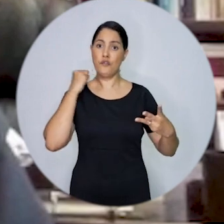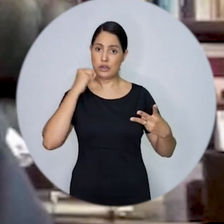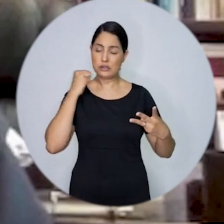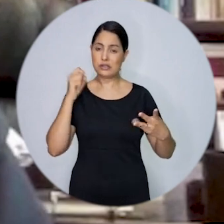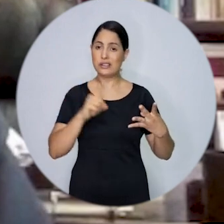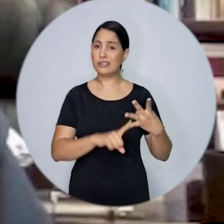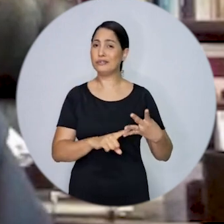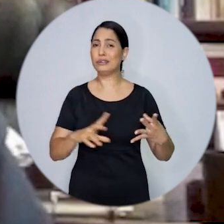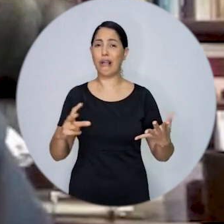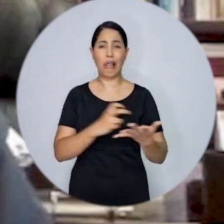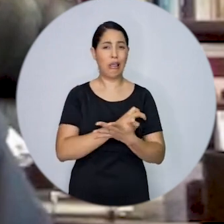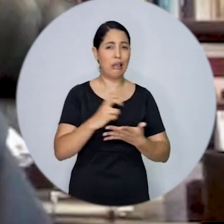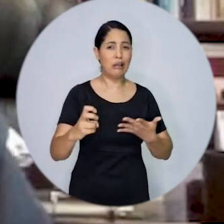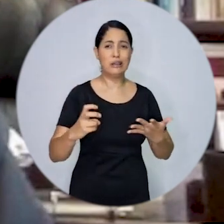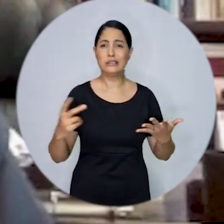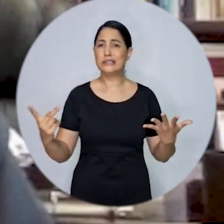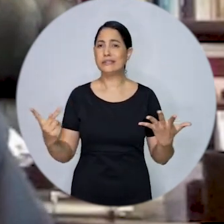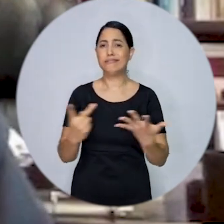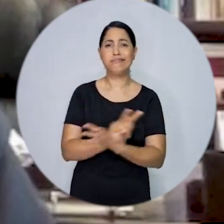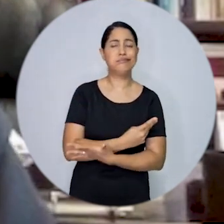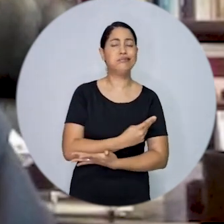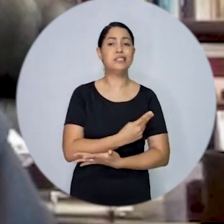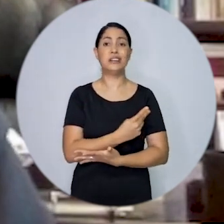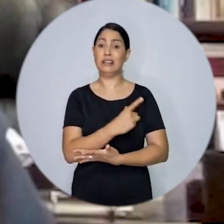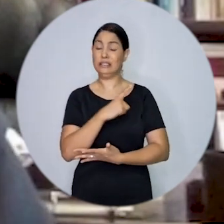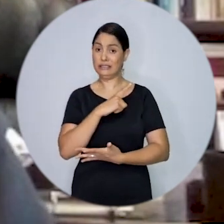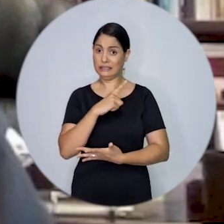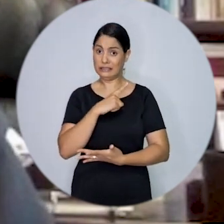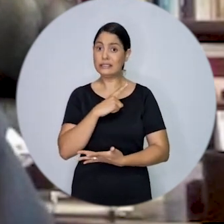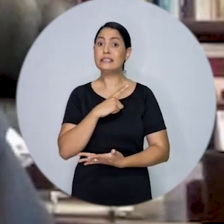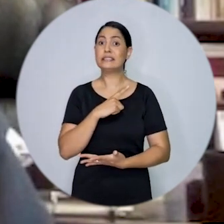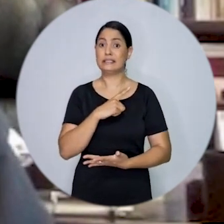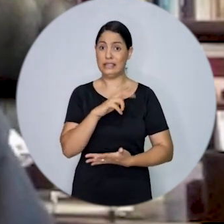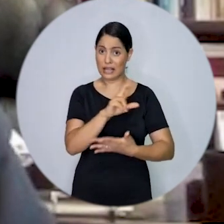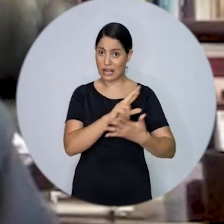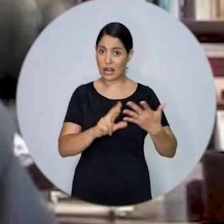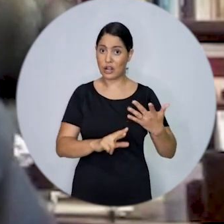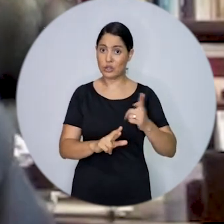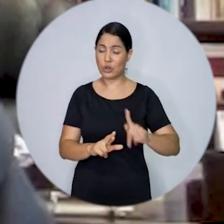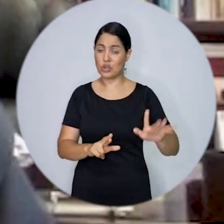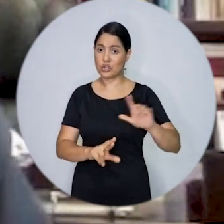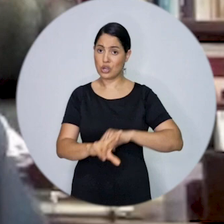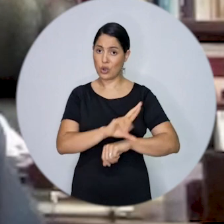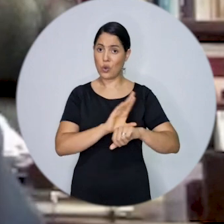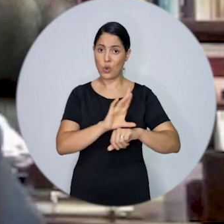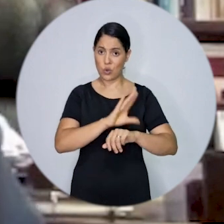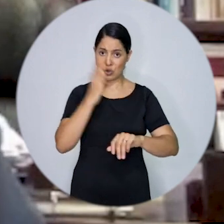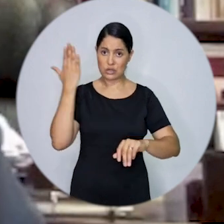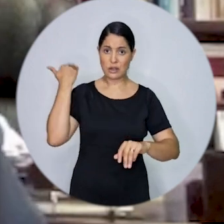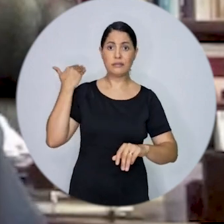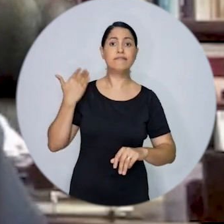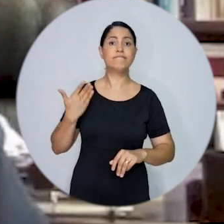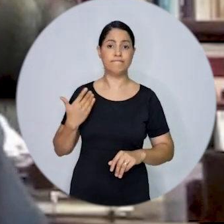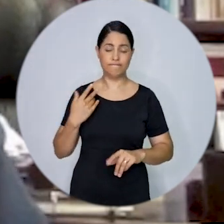foi senador, foi cassado, foi relator geral da